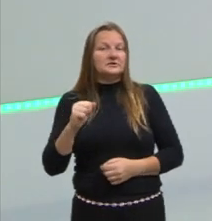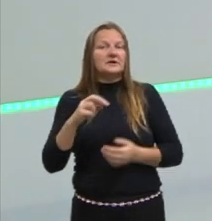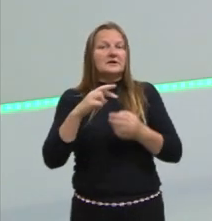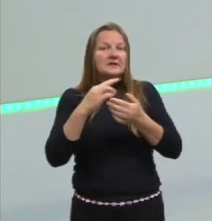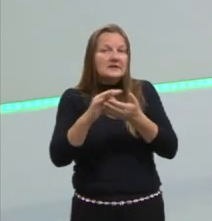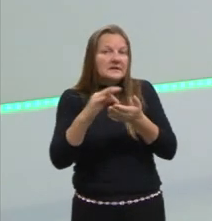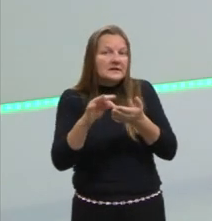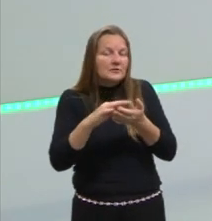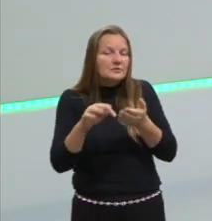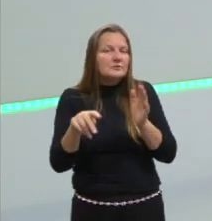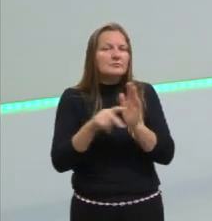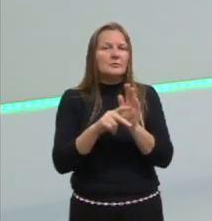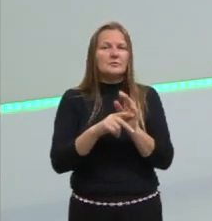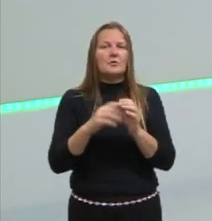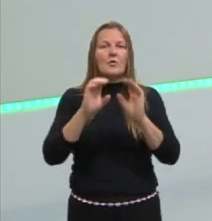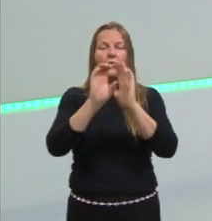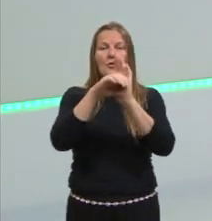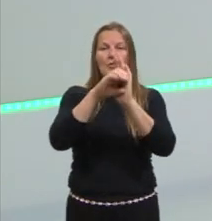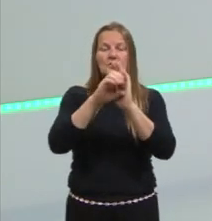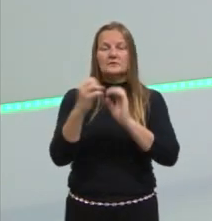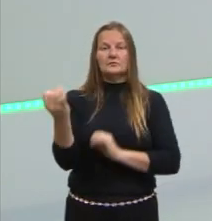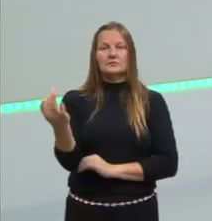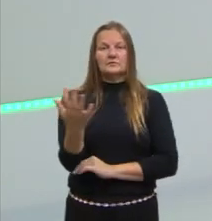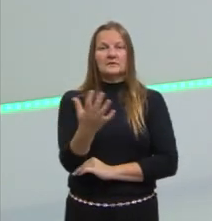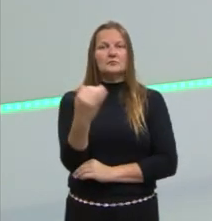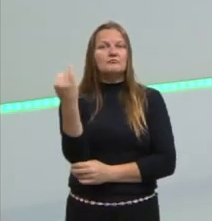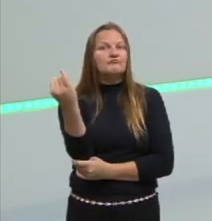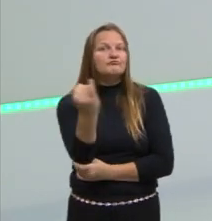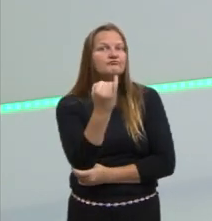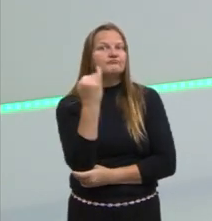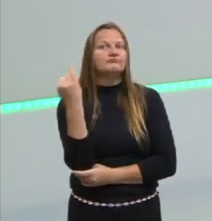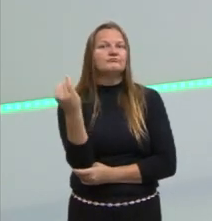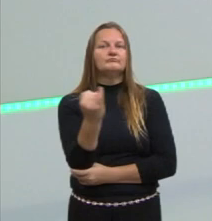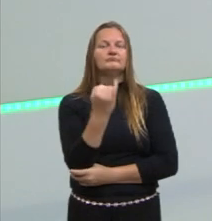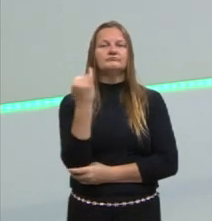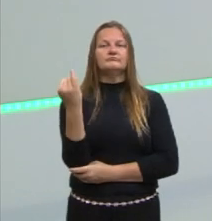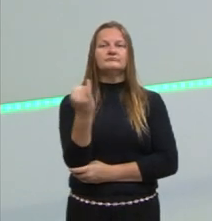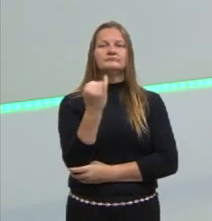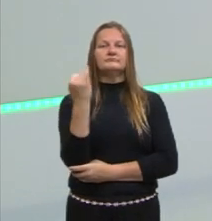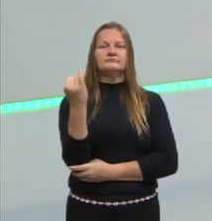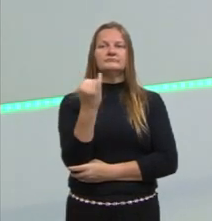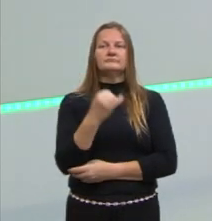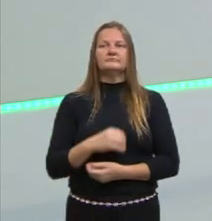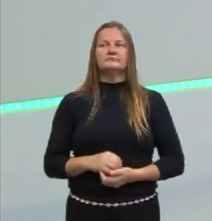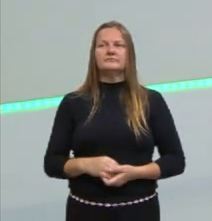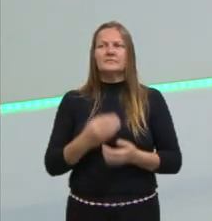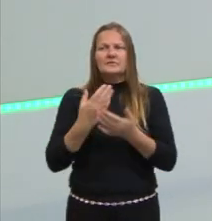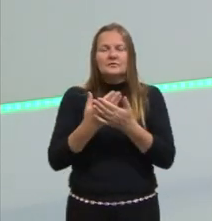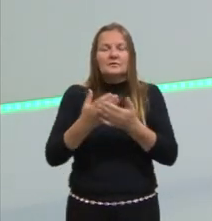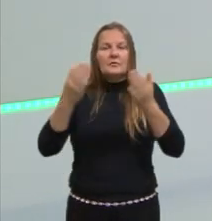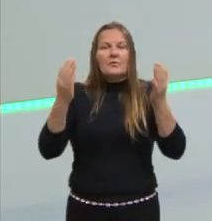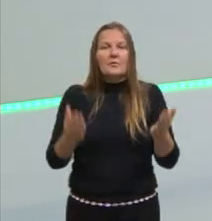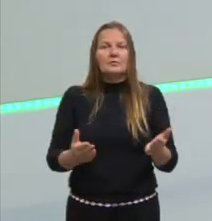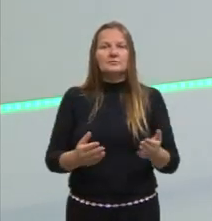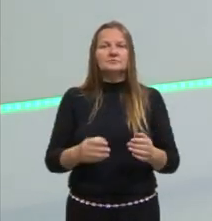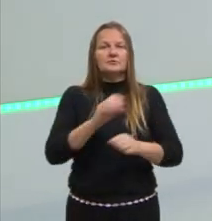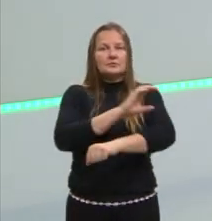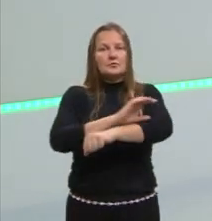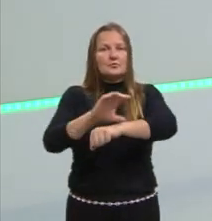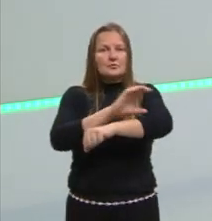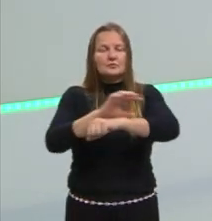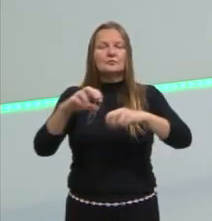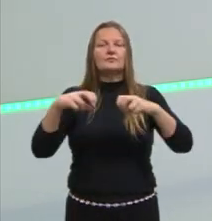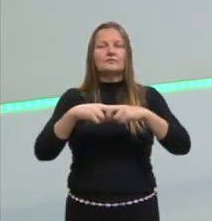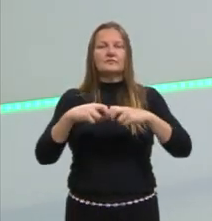relatividade enfim esses conceitos mais modernos que vem dessas teorias é o que a gente mais estuda hoje nos cursos de